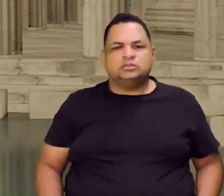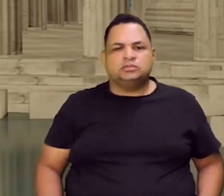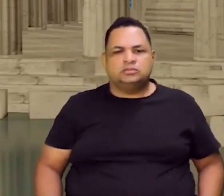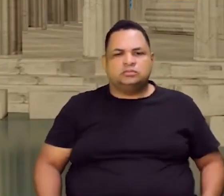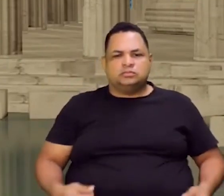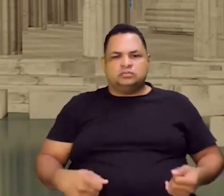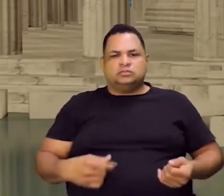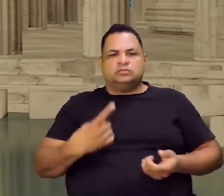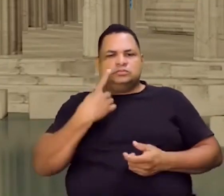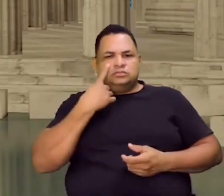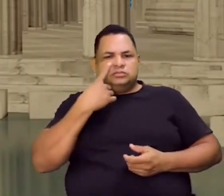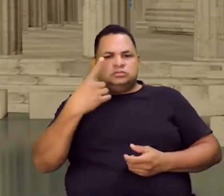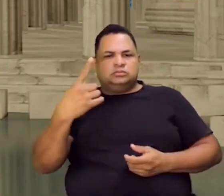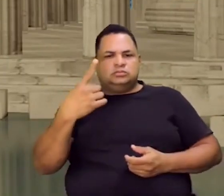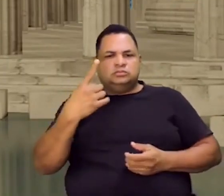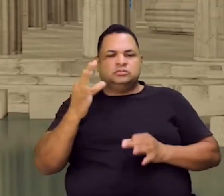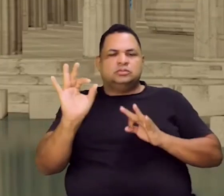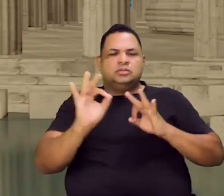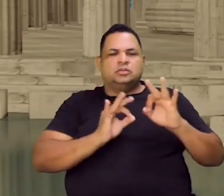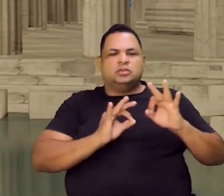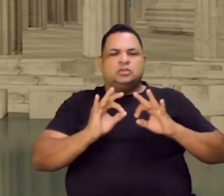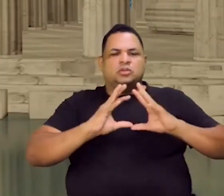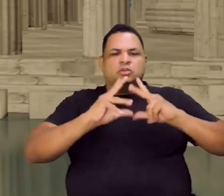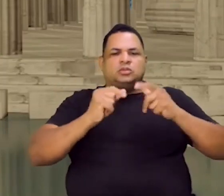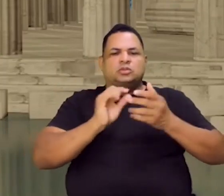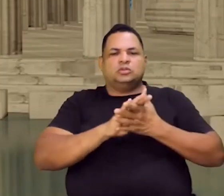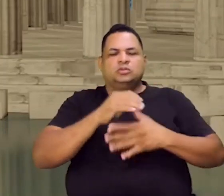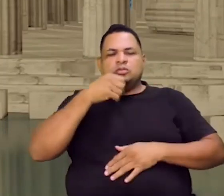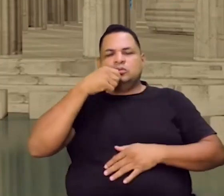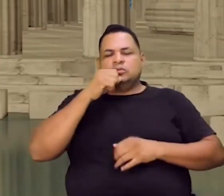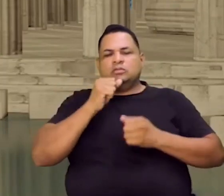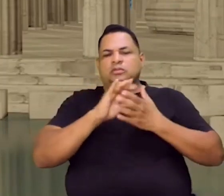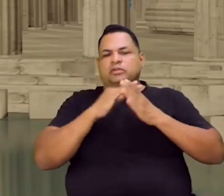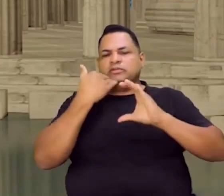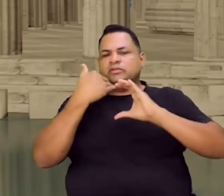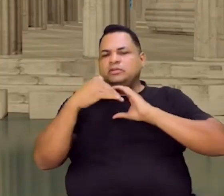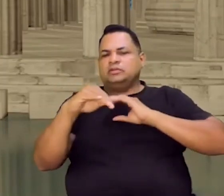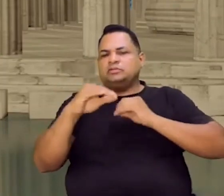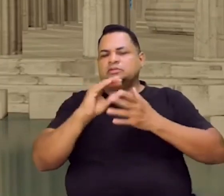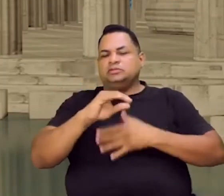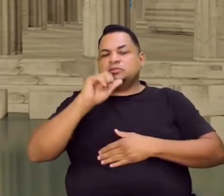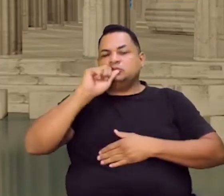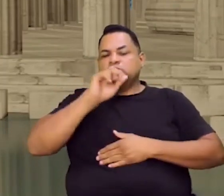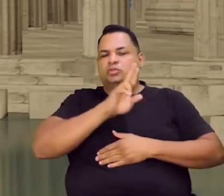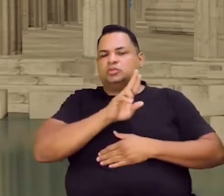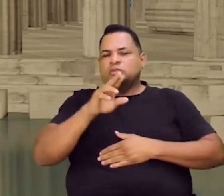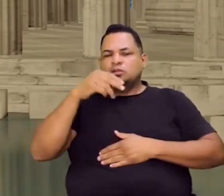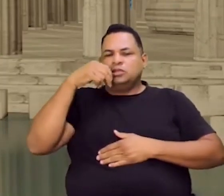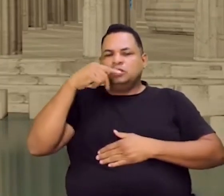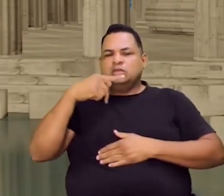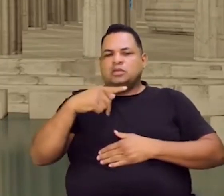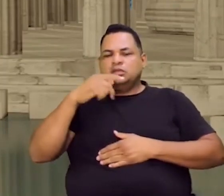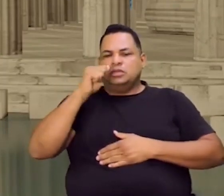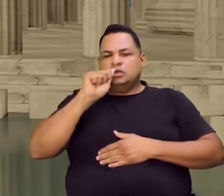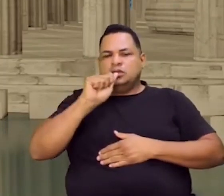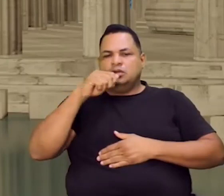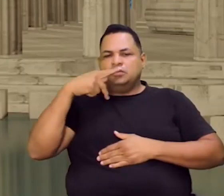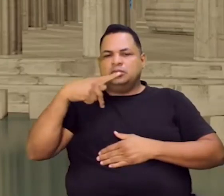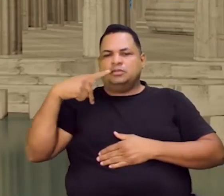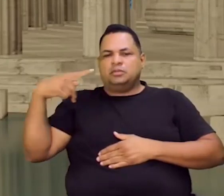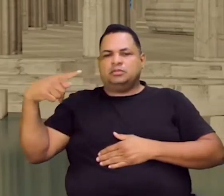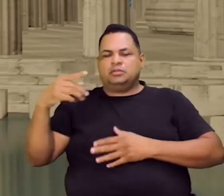aplicativo que ele é mapeado todo o sistema, né, cosmológico, o universo. Dá o nome de todas as estrelas e